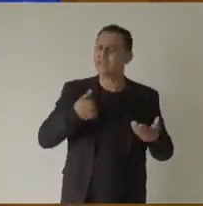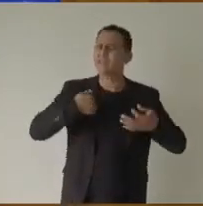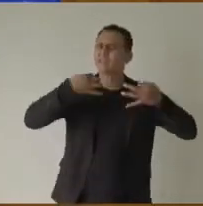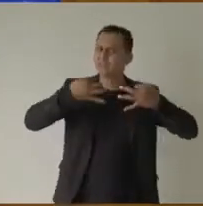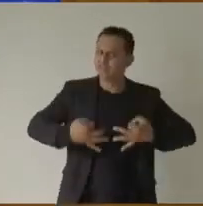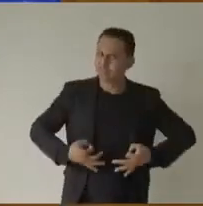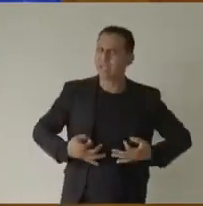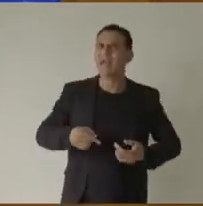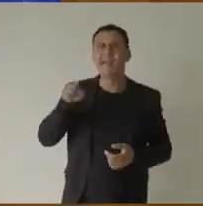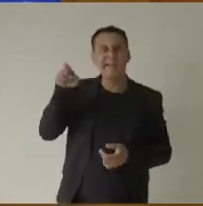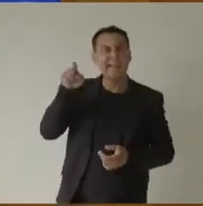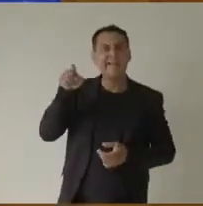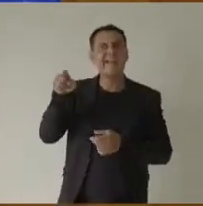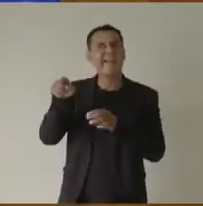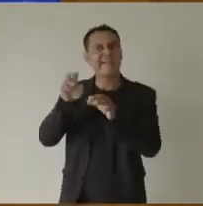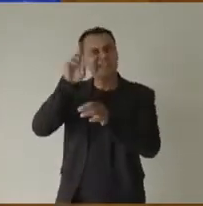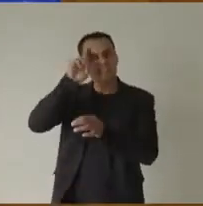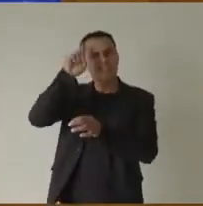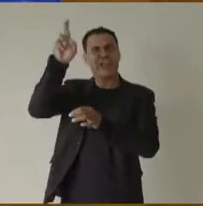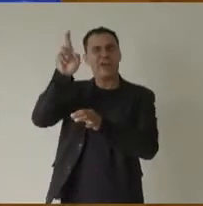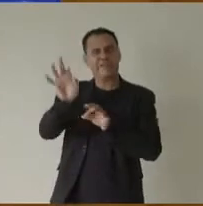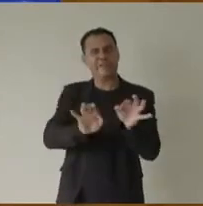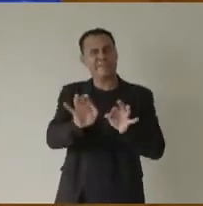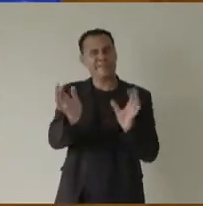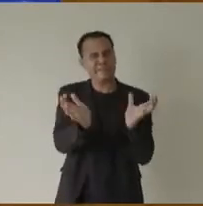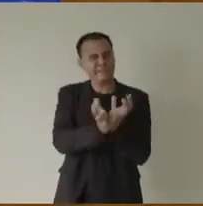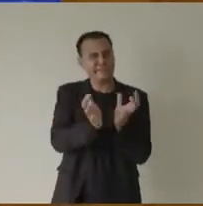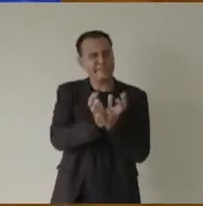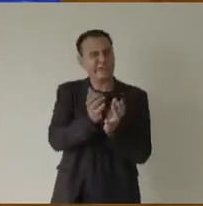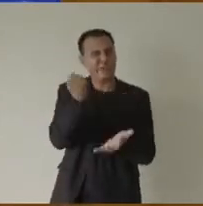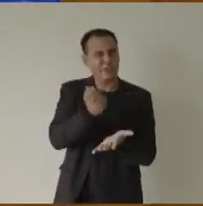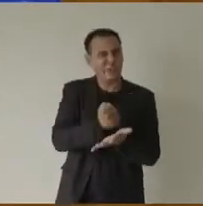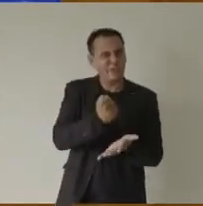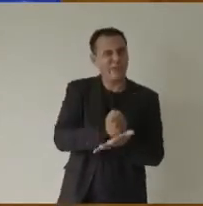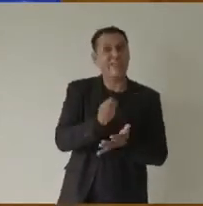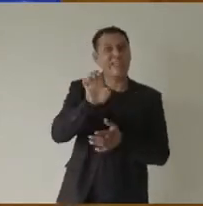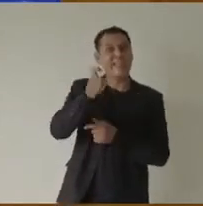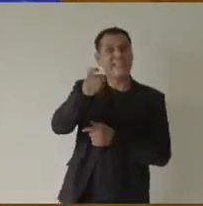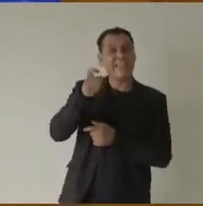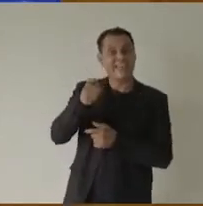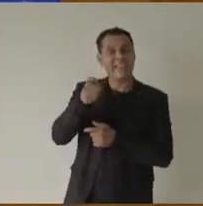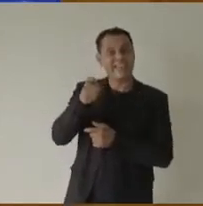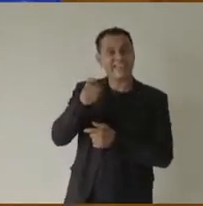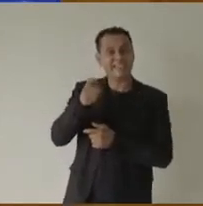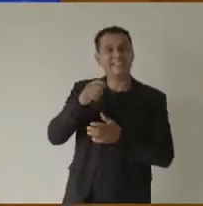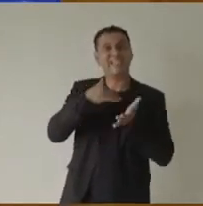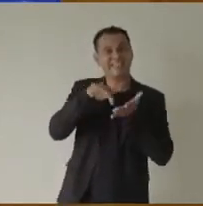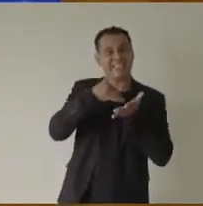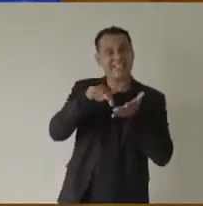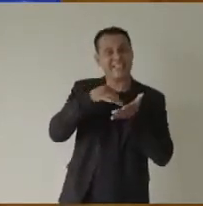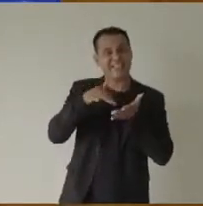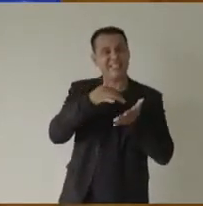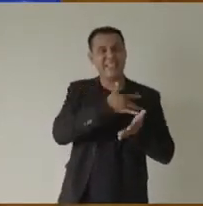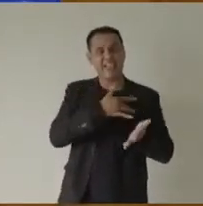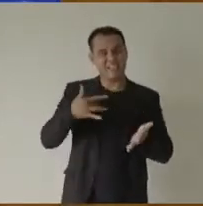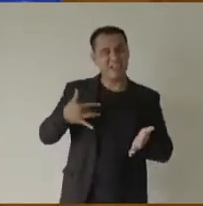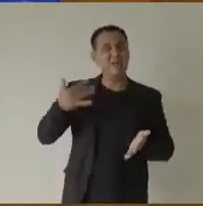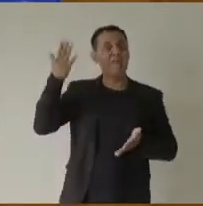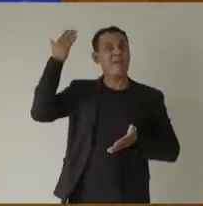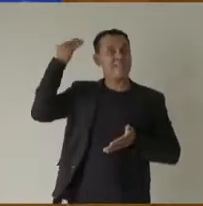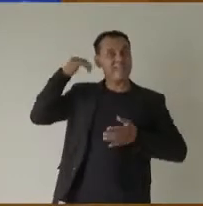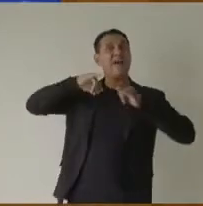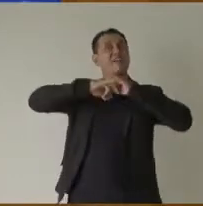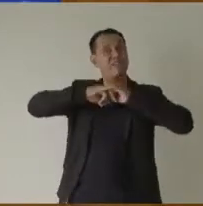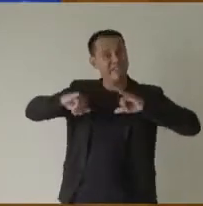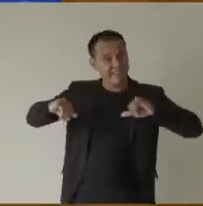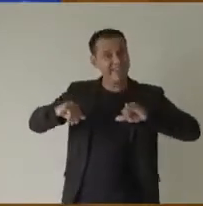é o ex-secretário de saúde, quando renunciou, disse que Roraima era comandado pela uma quadrilha. Então, como é que você, uma quadrilha vai combater